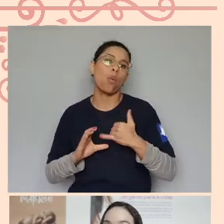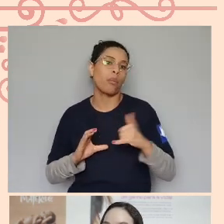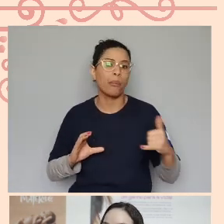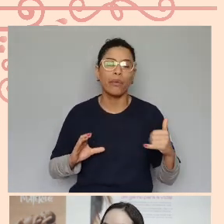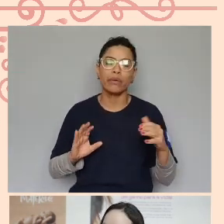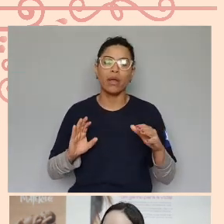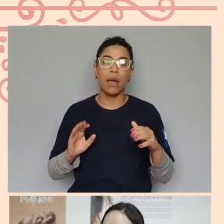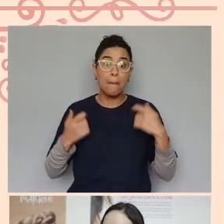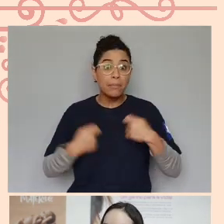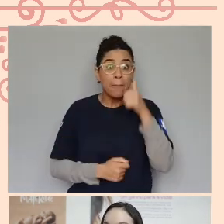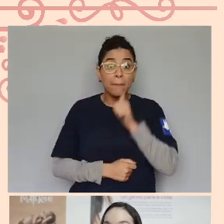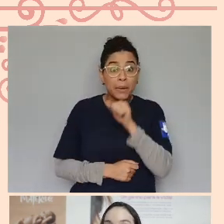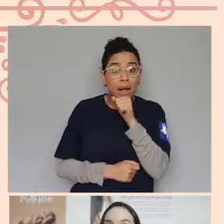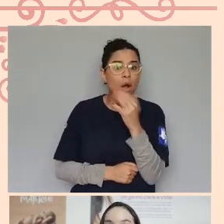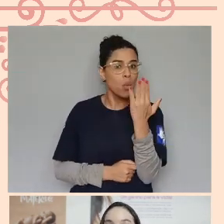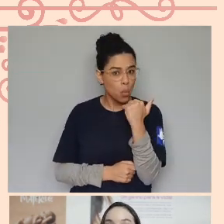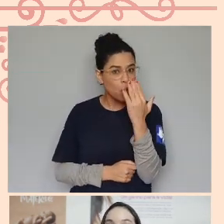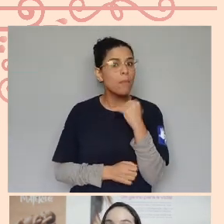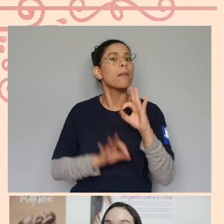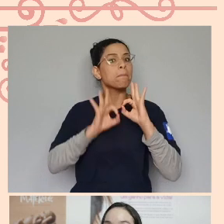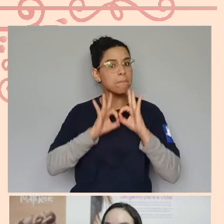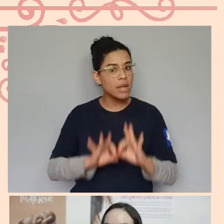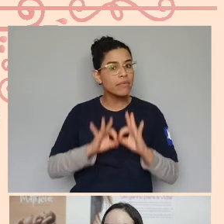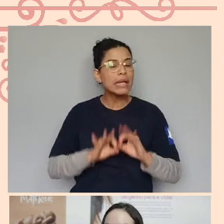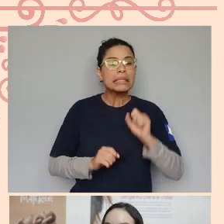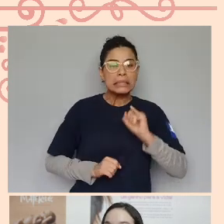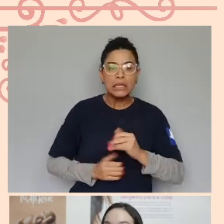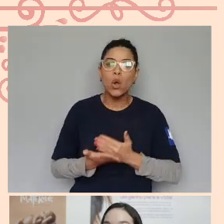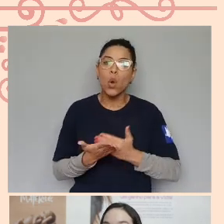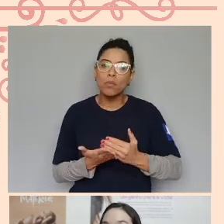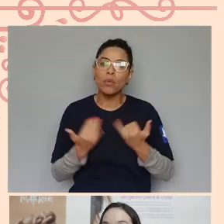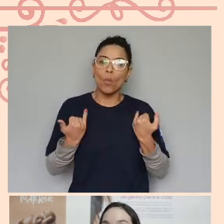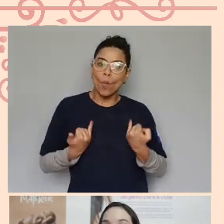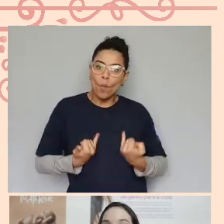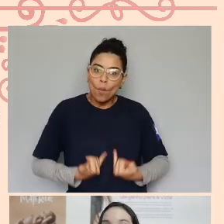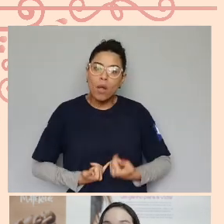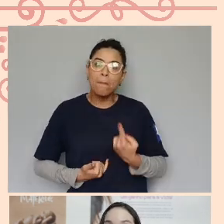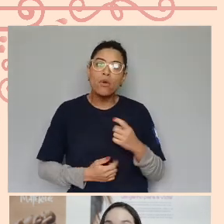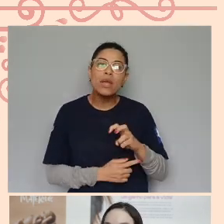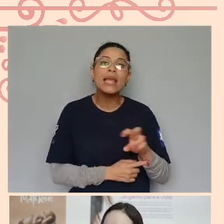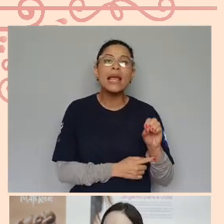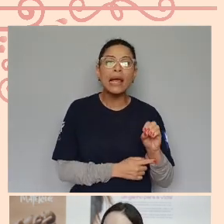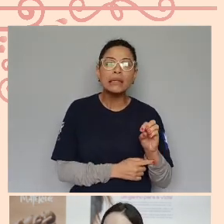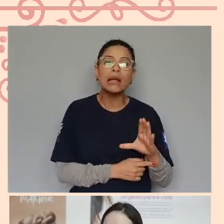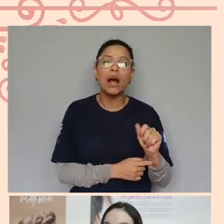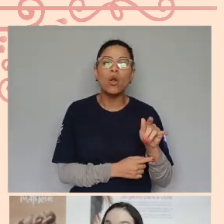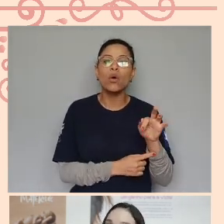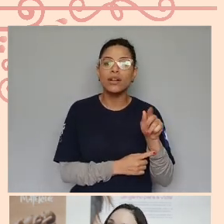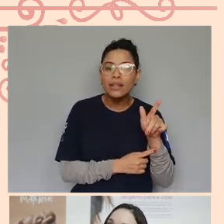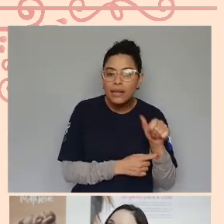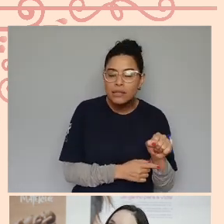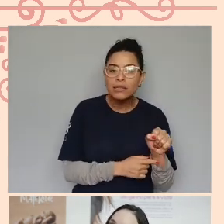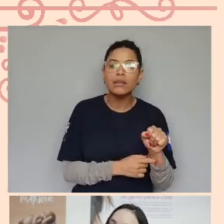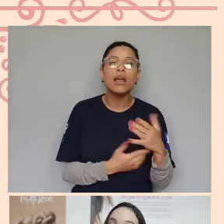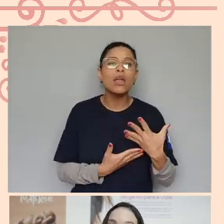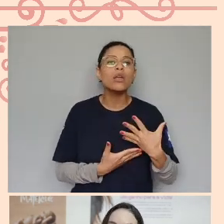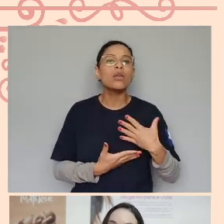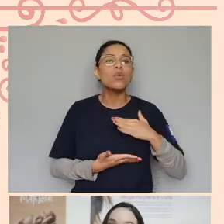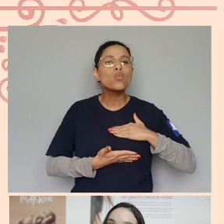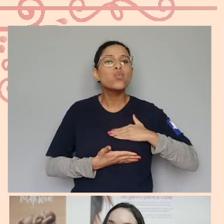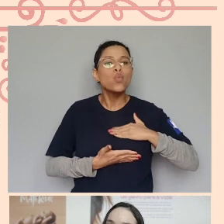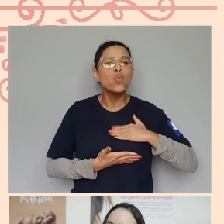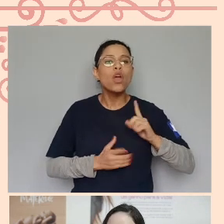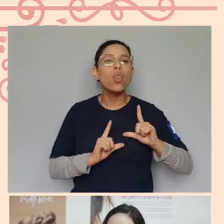ela tem que se alimentar bem, porque se ela começa a fazer muita dieta, consome menos de 1.500 calorias, o volume de leite